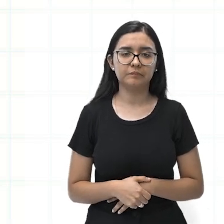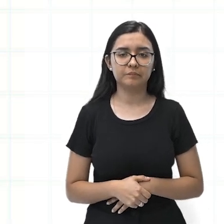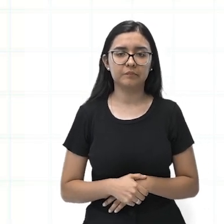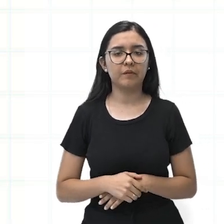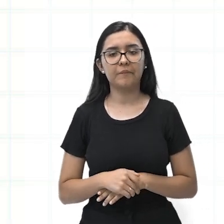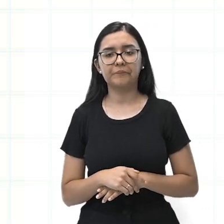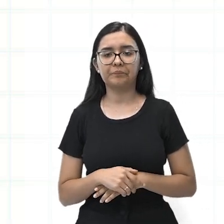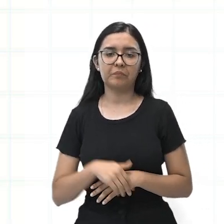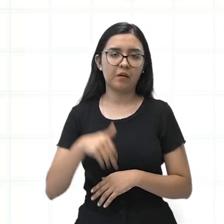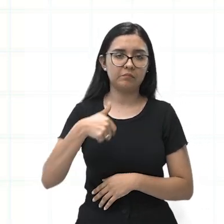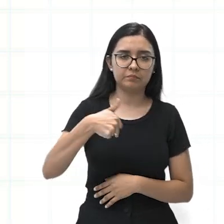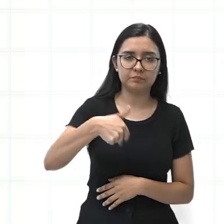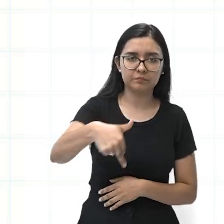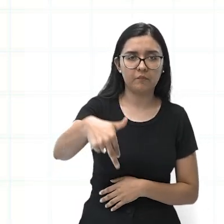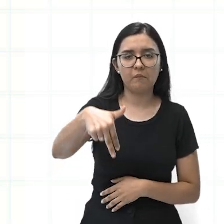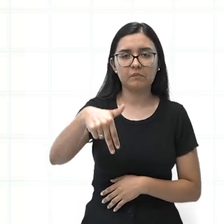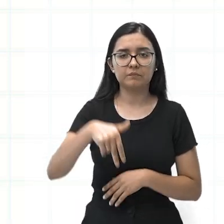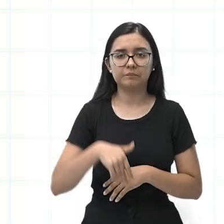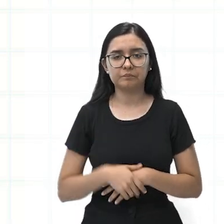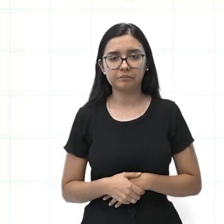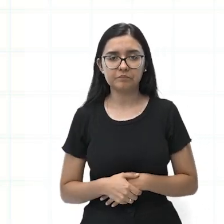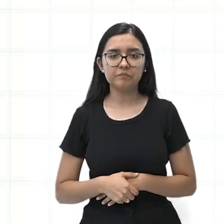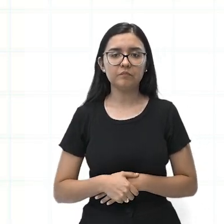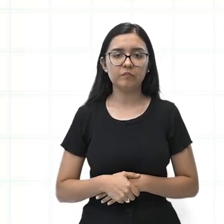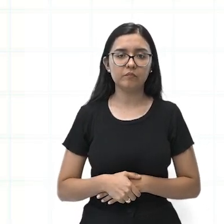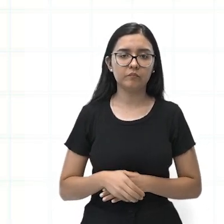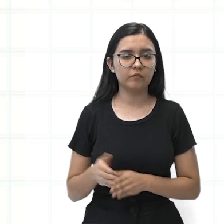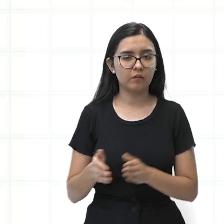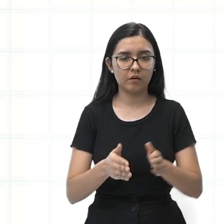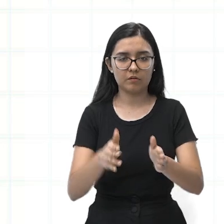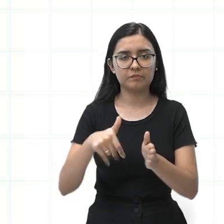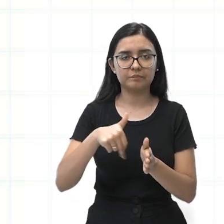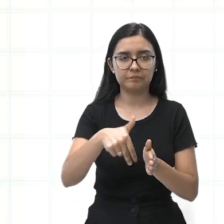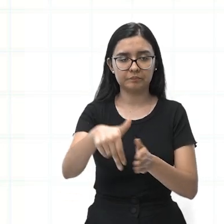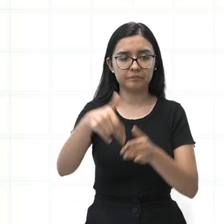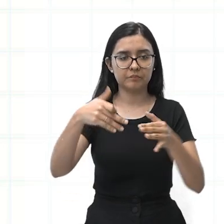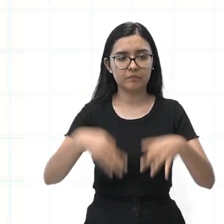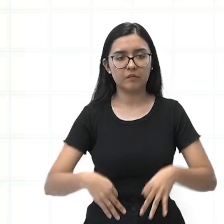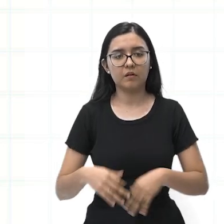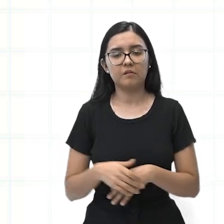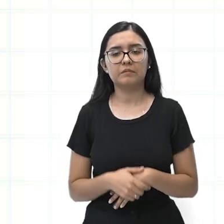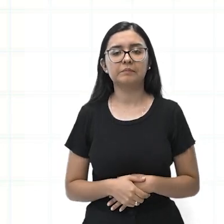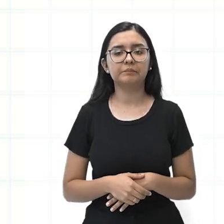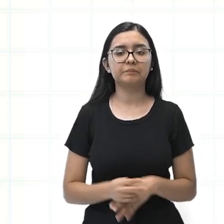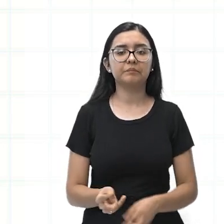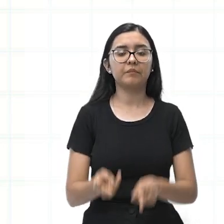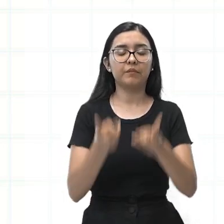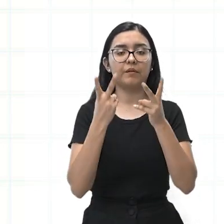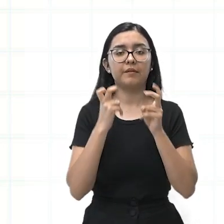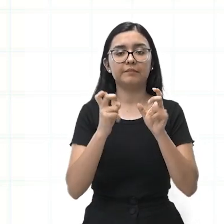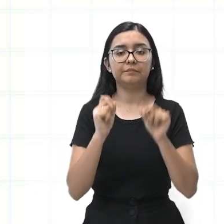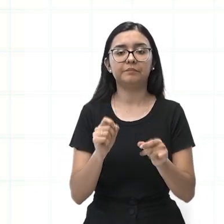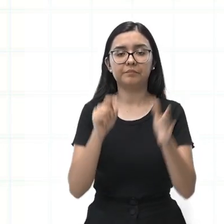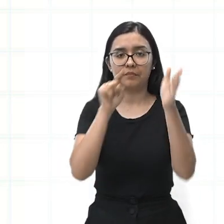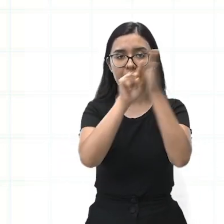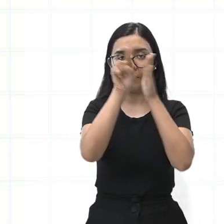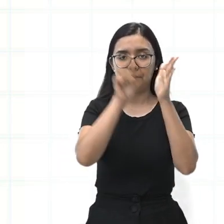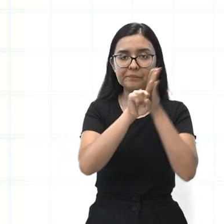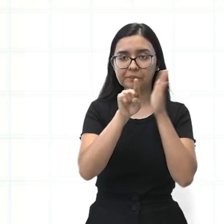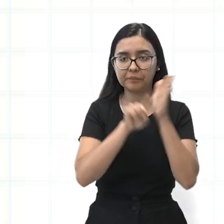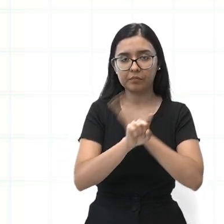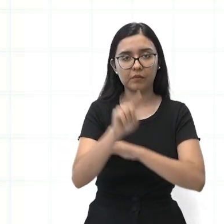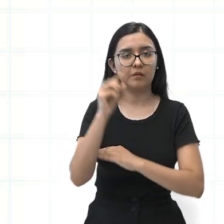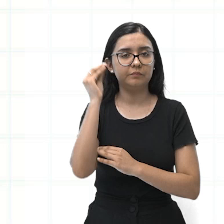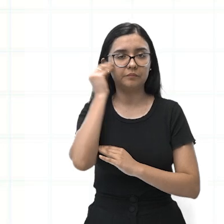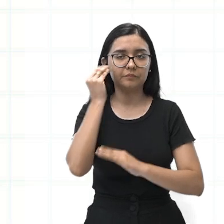De caminhar, né? Enfim, fazer um tipo de trilha específico e tal. Tá certo? Então, repare que aquelas perguntas que nós